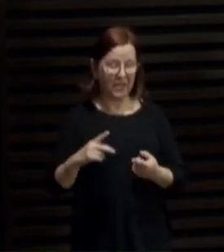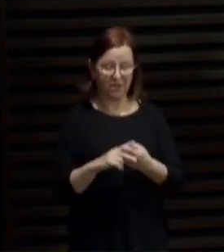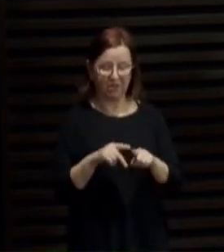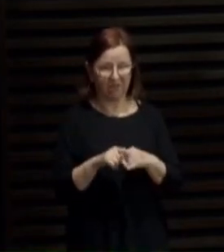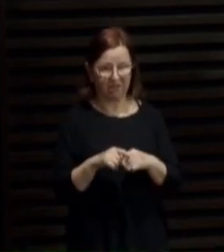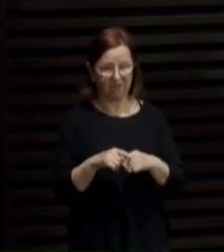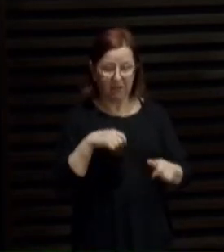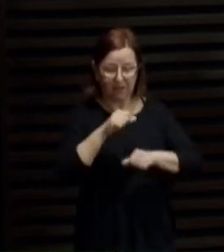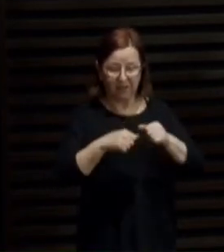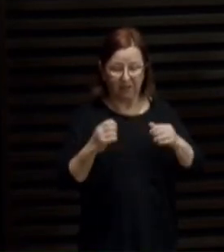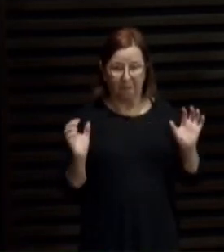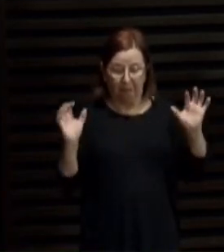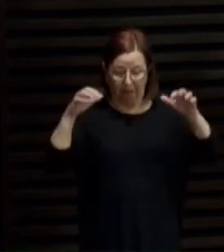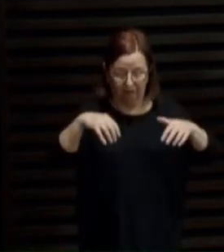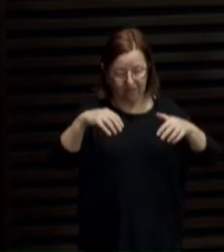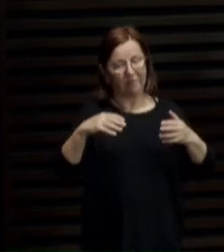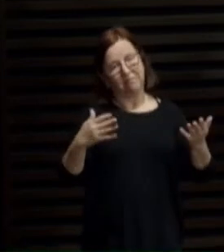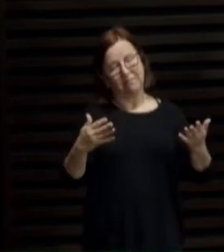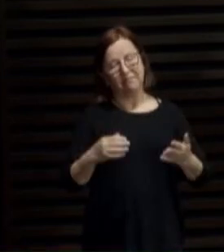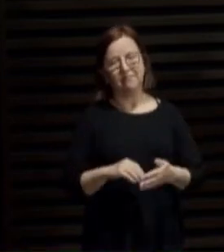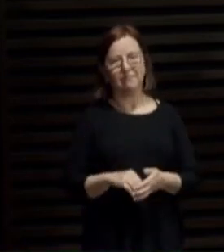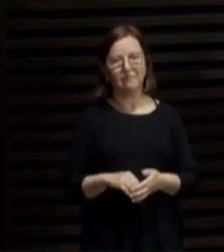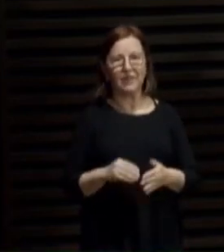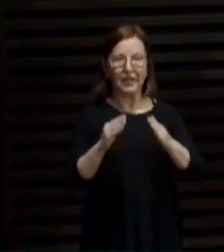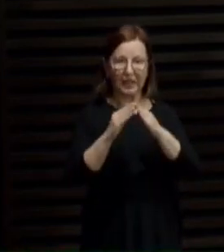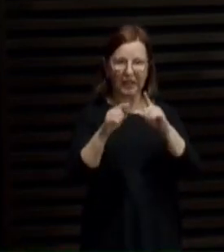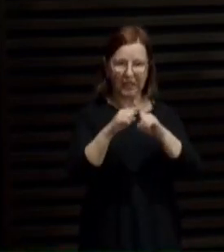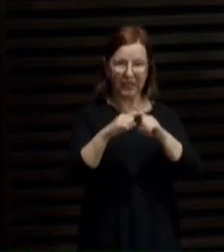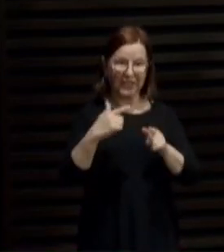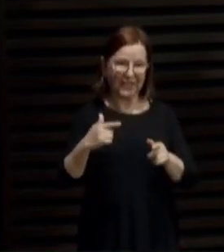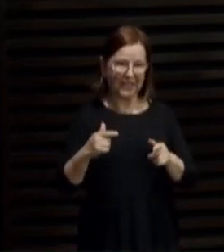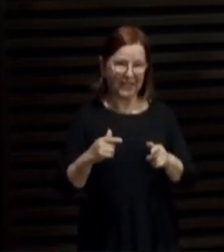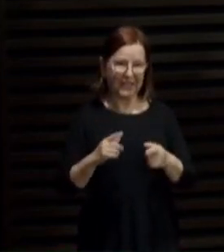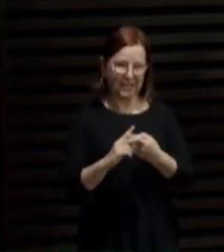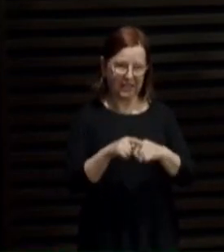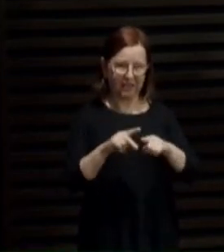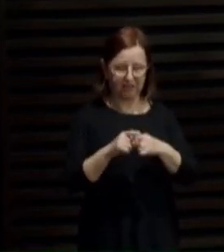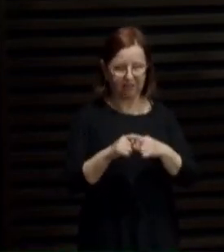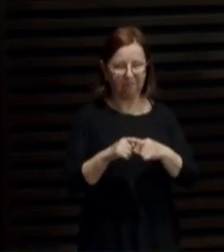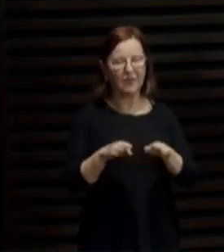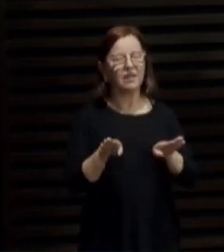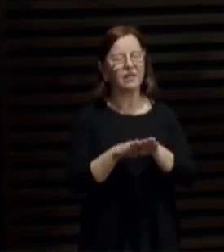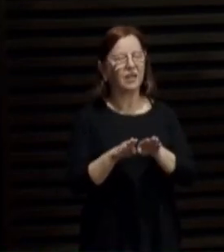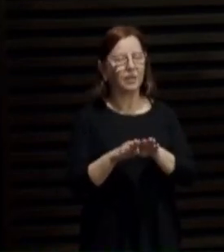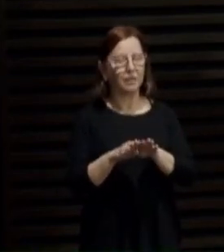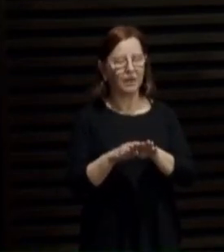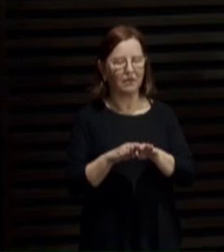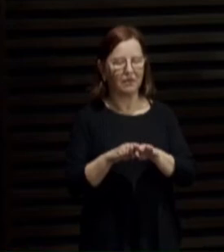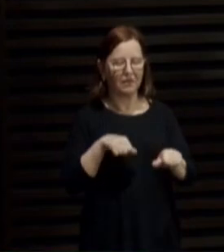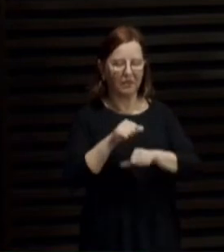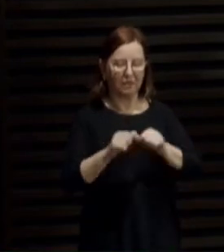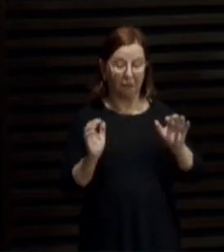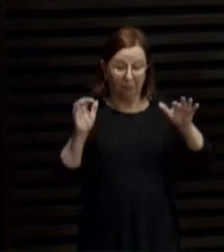um monstrinho, e uma igreja sem disciplina se torna monstruosa